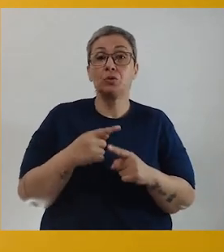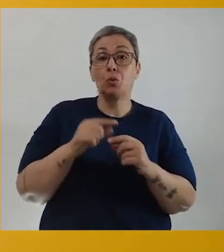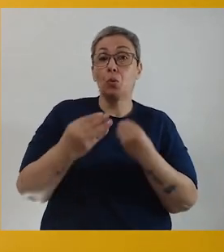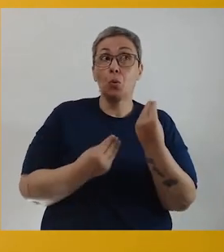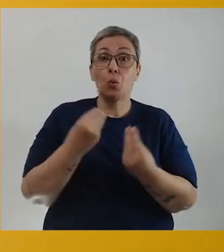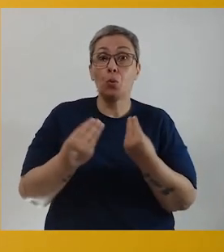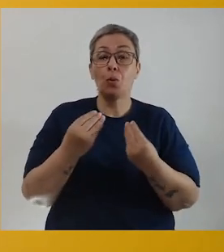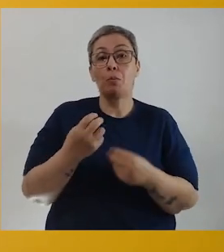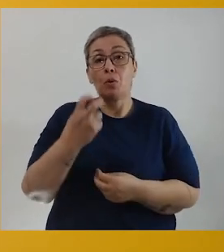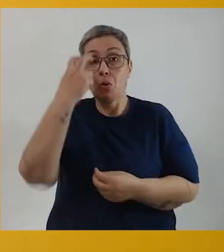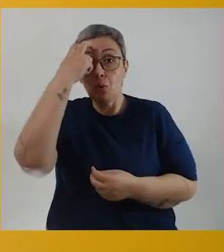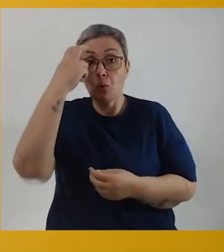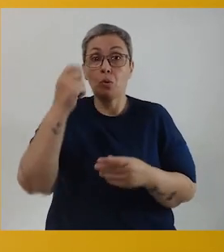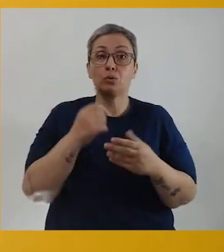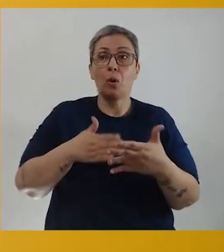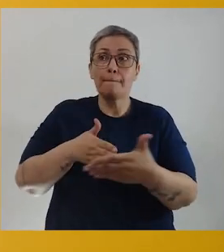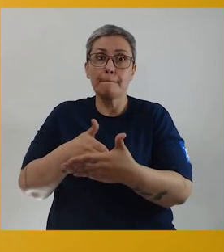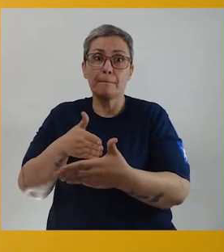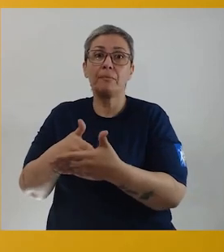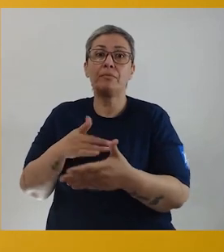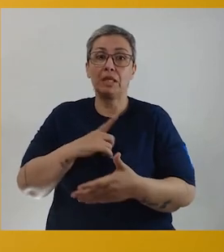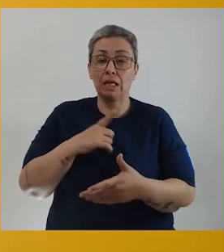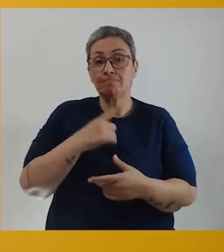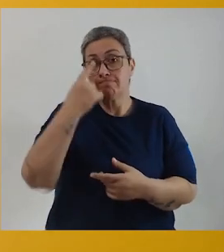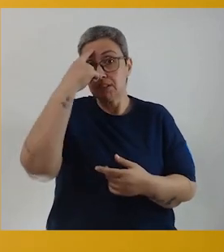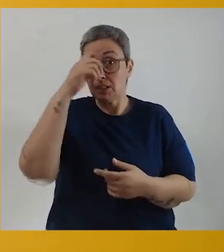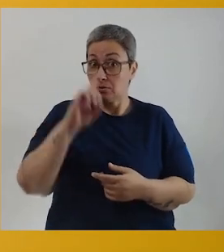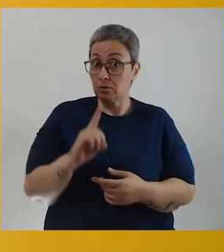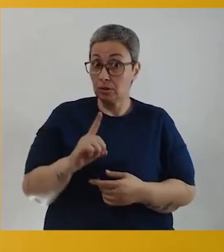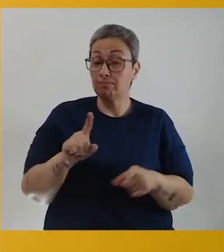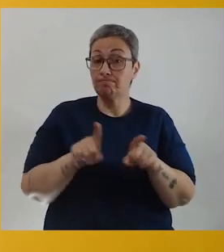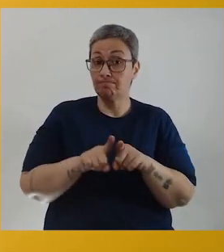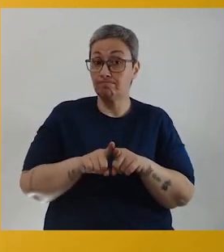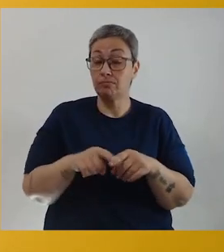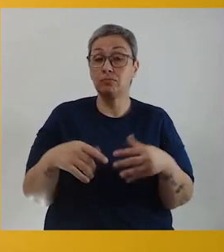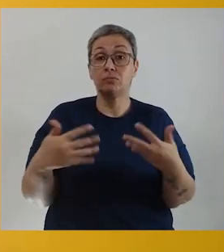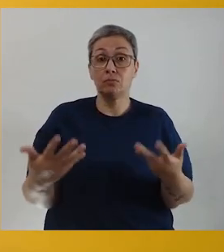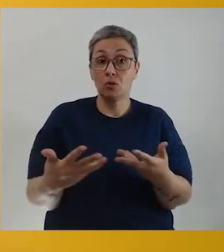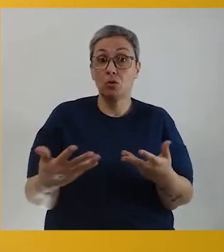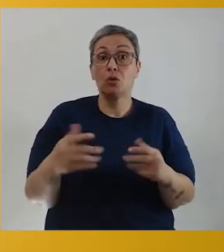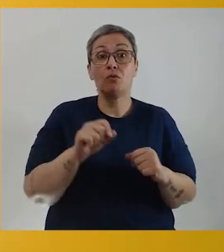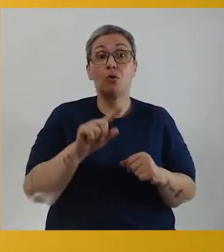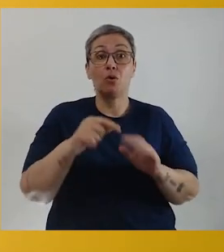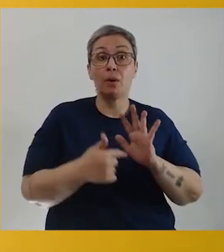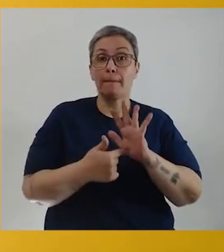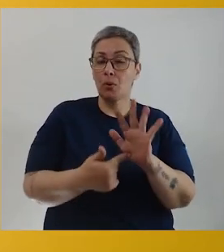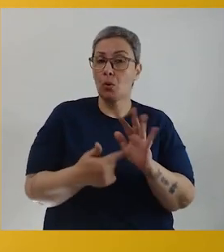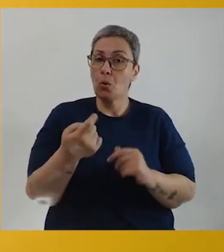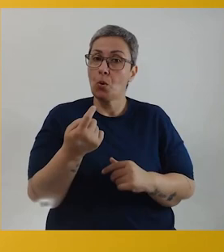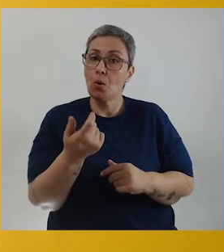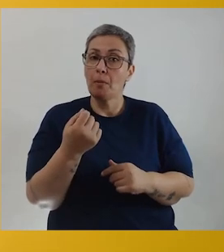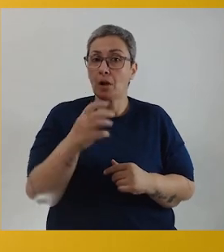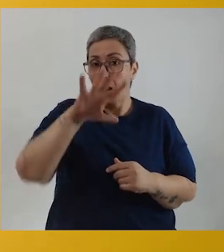né? De cultura enquanto um limitador ainda pensando na pessoa com deficiência. Hoje eu quero trazer